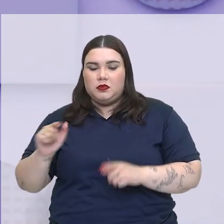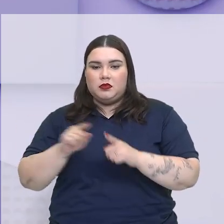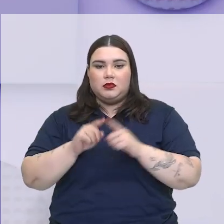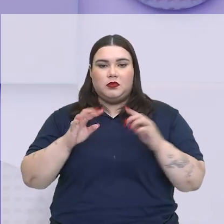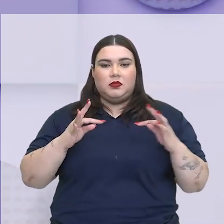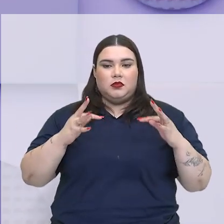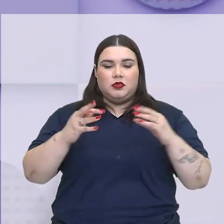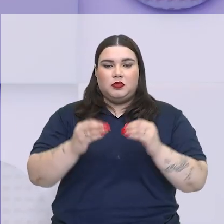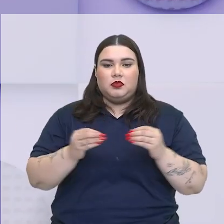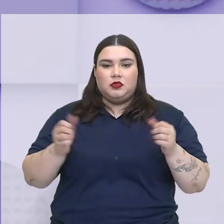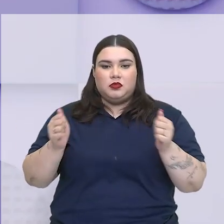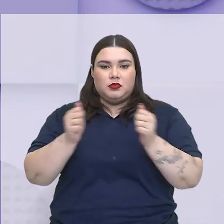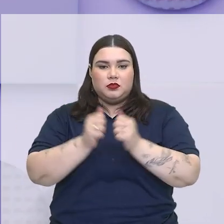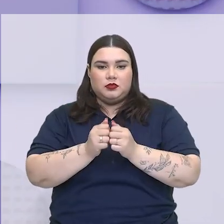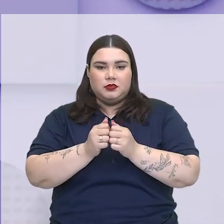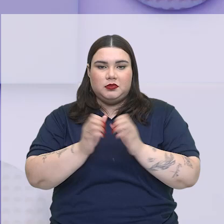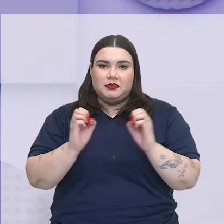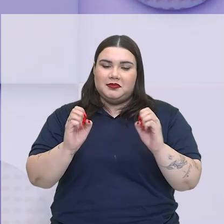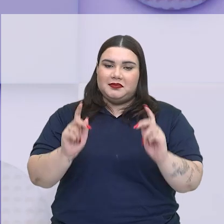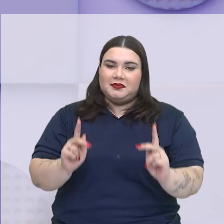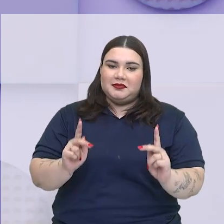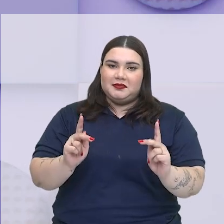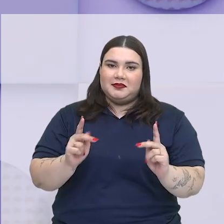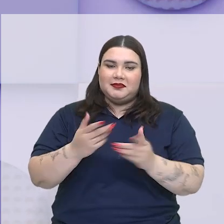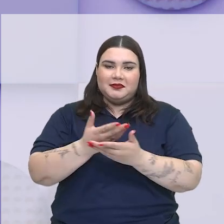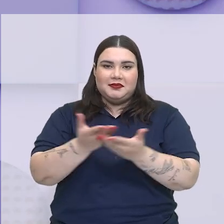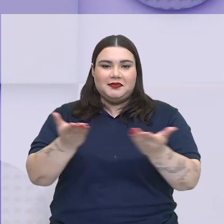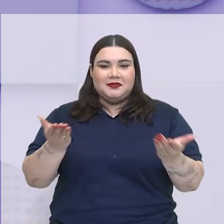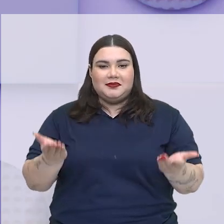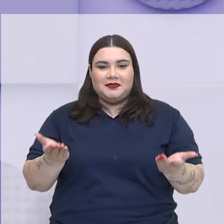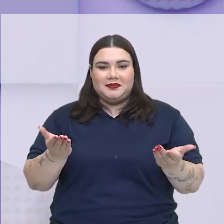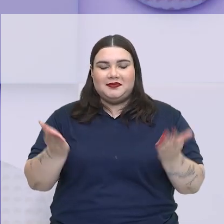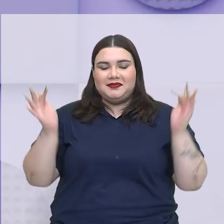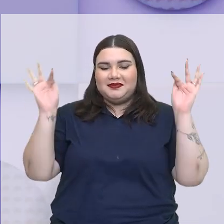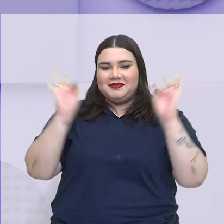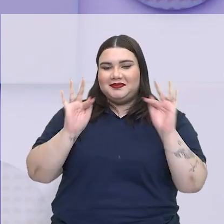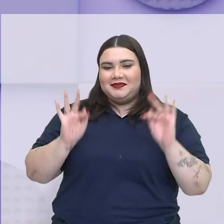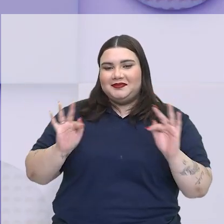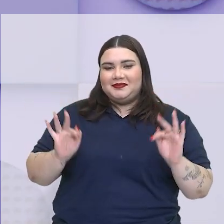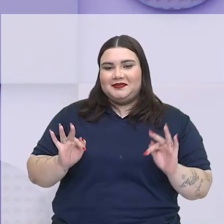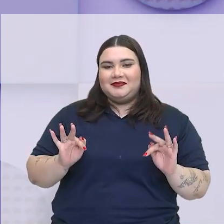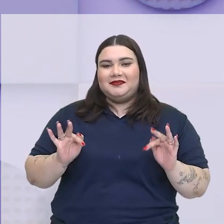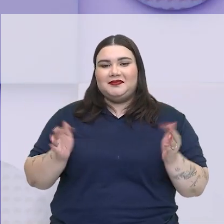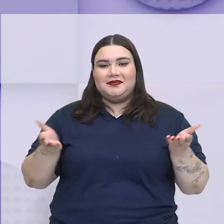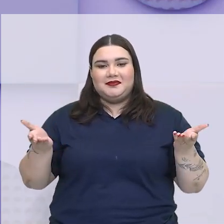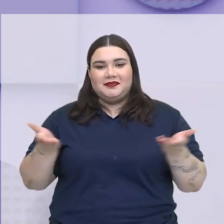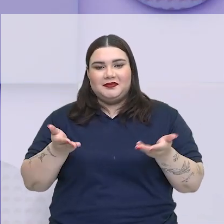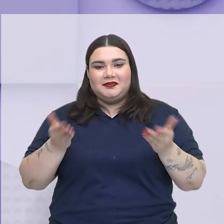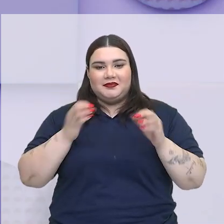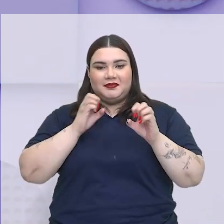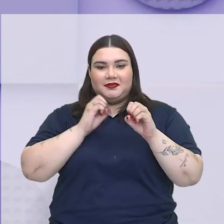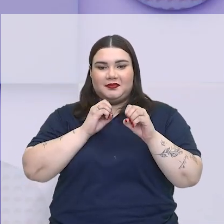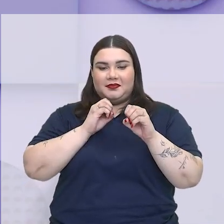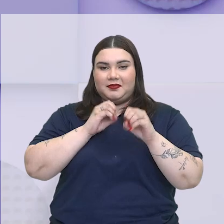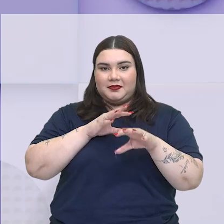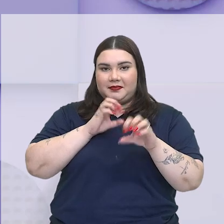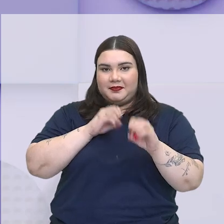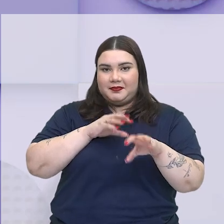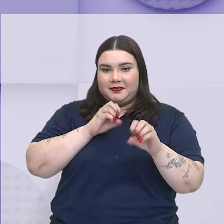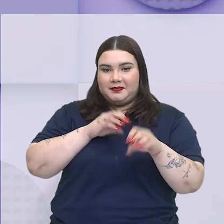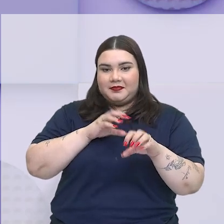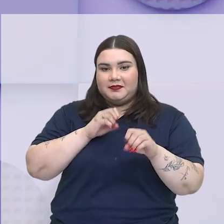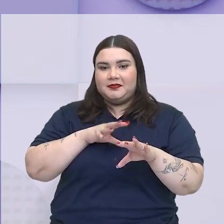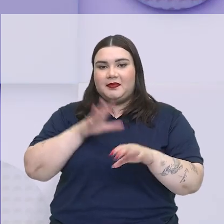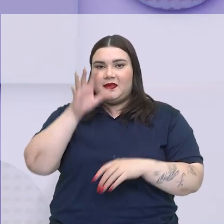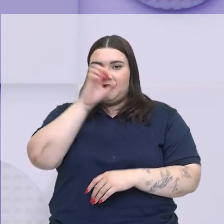de todos que estão ao seu redor. Então, meu caro aluno, minha cara aluna, que alegria nós temos dado esses